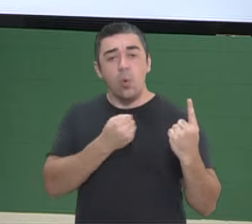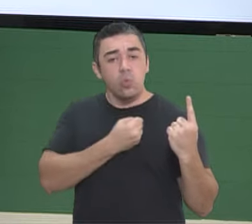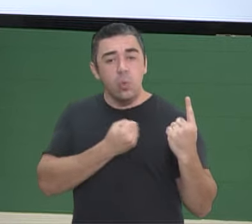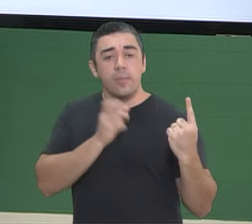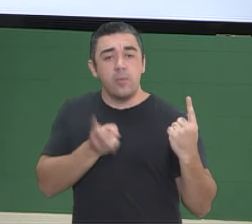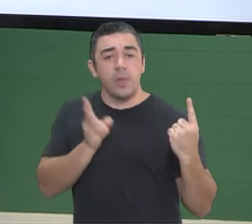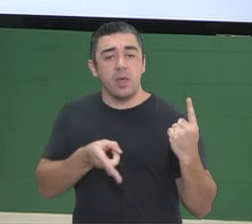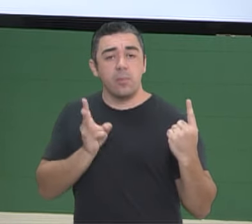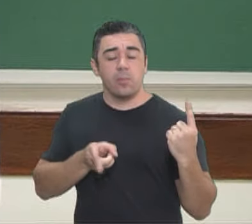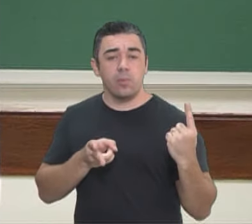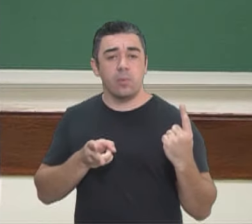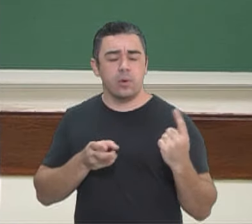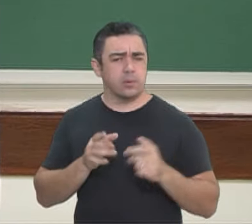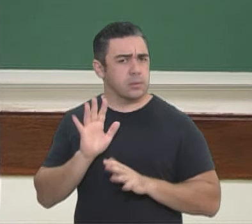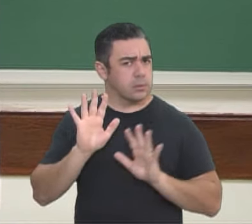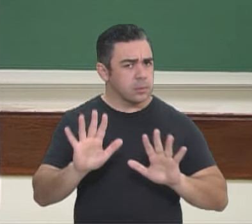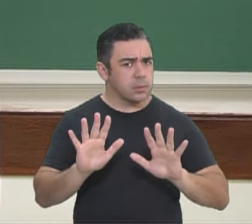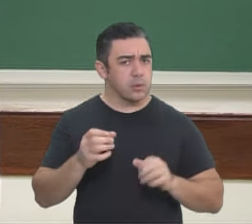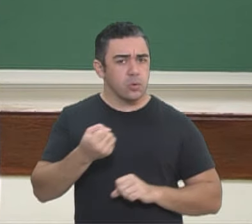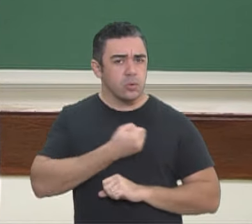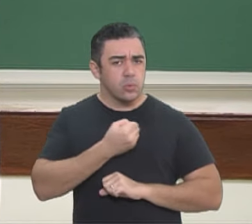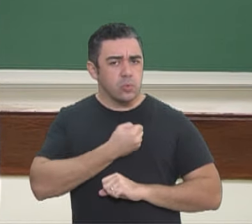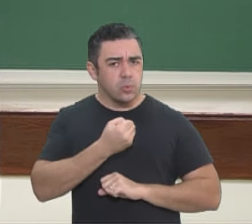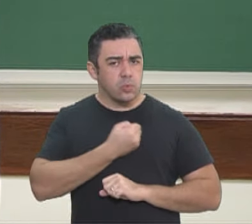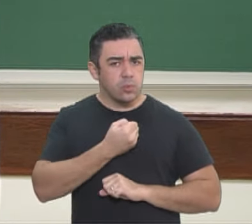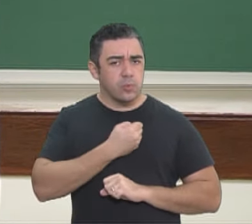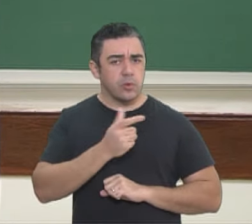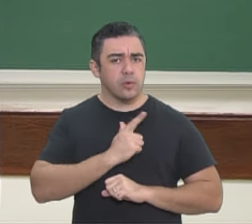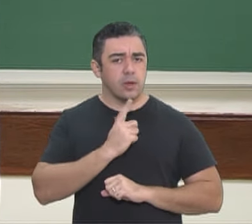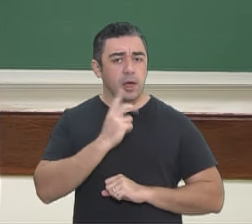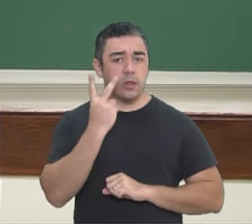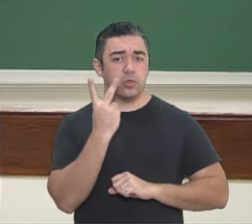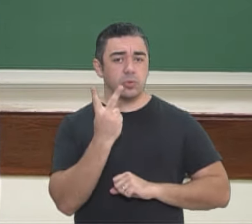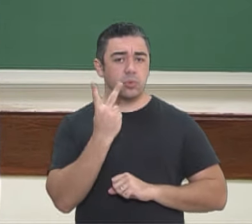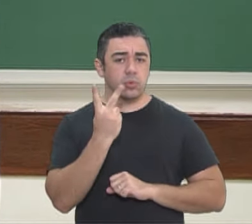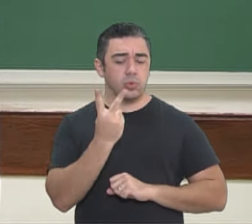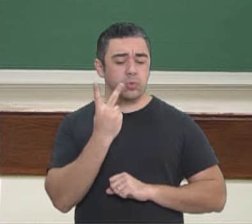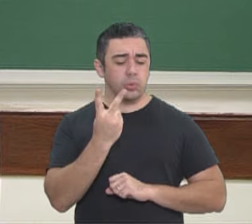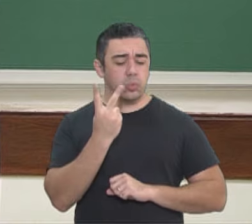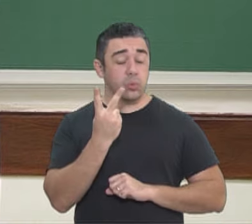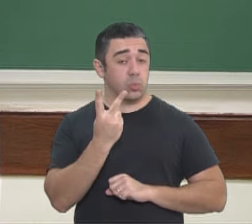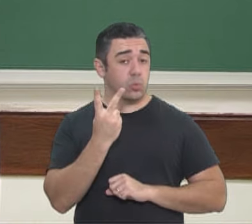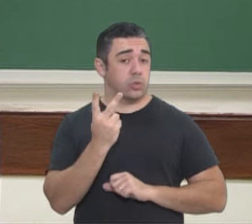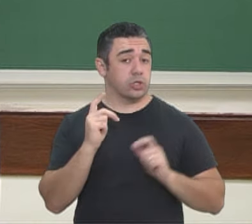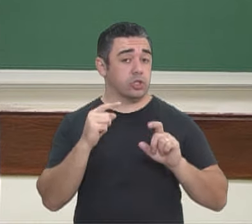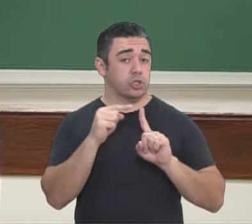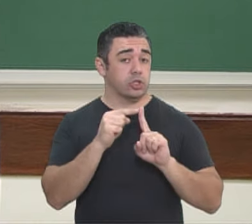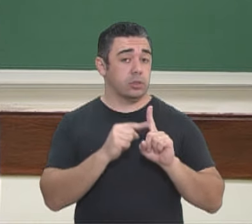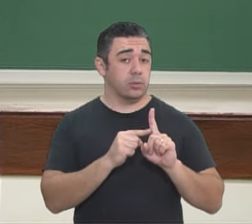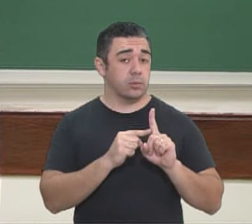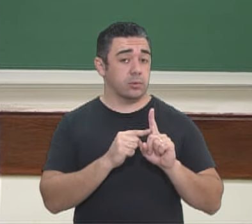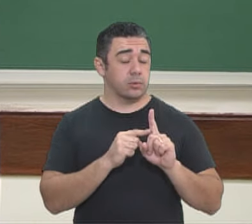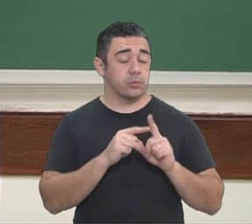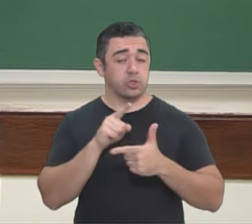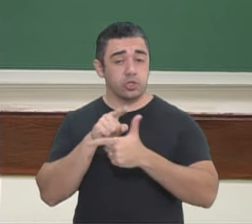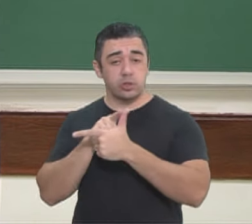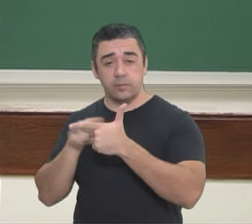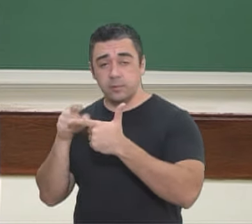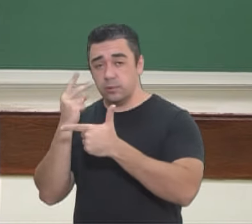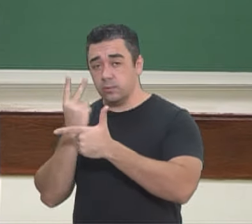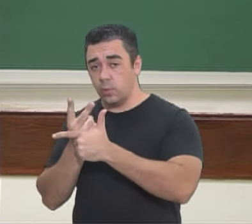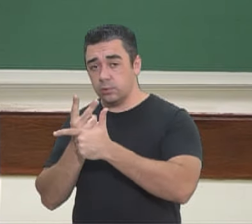na sala de aula? Os números primos possuem 2 contas. Professor, 2 contas, isso? Somente 2 divisores. Se